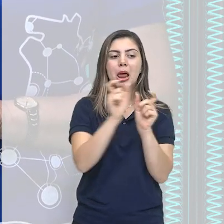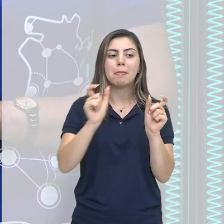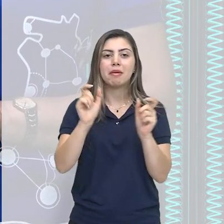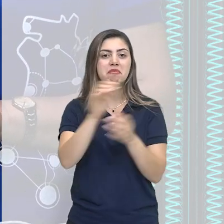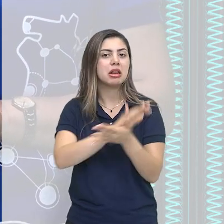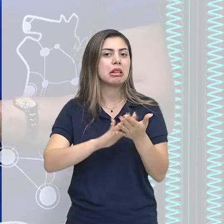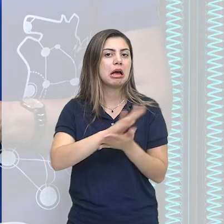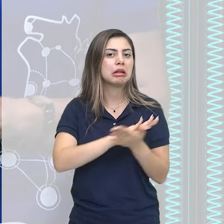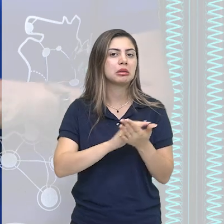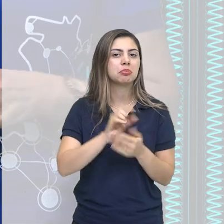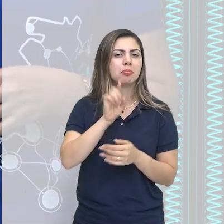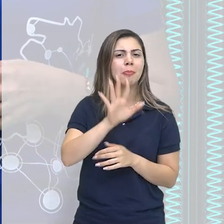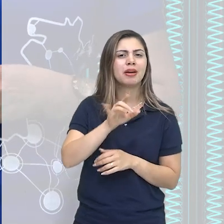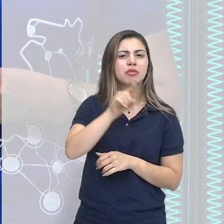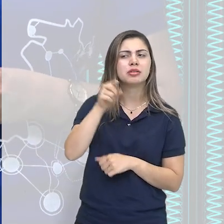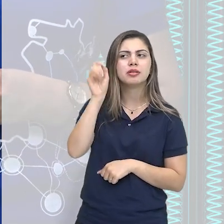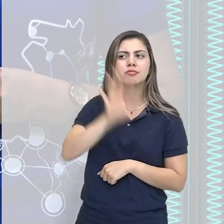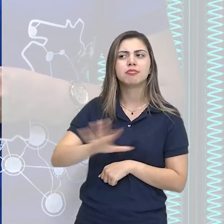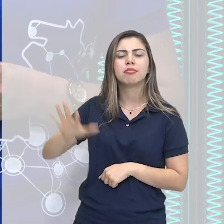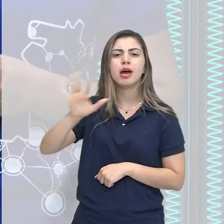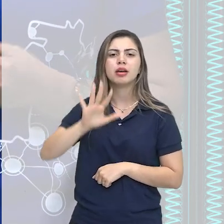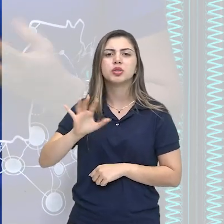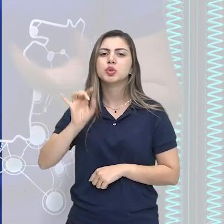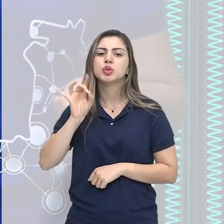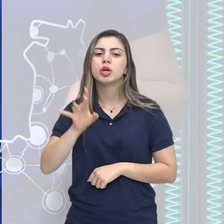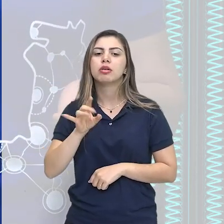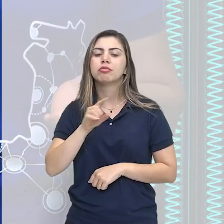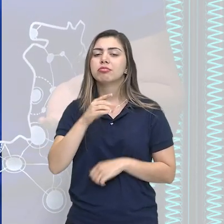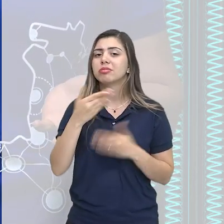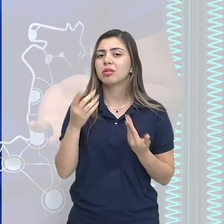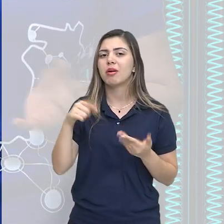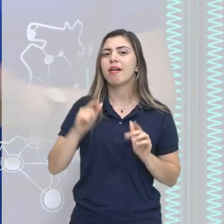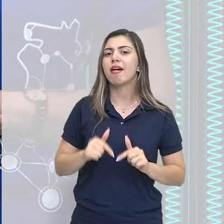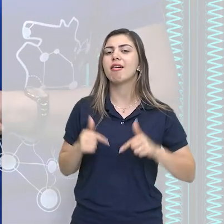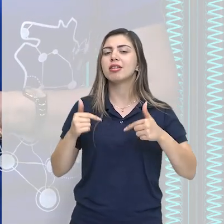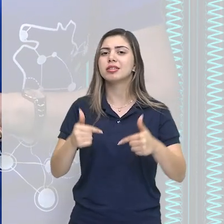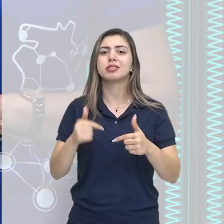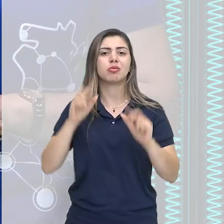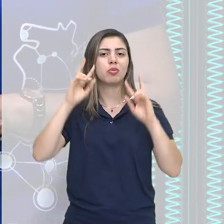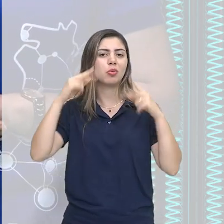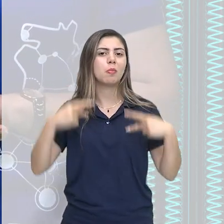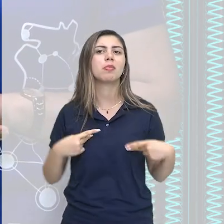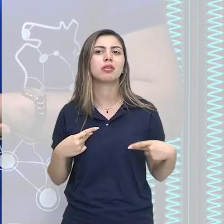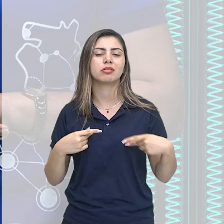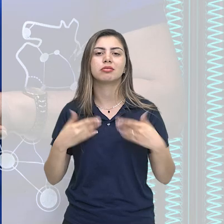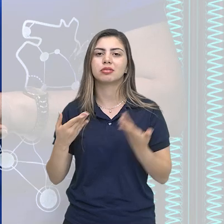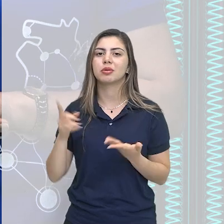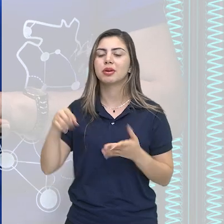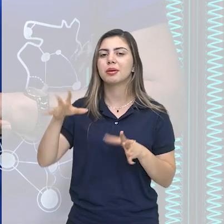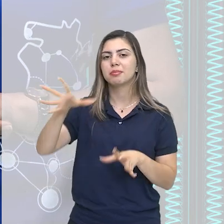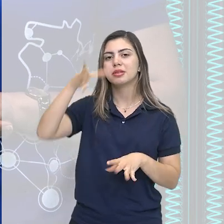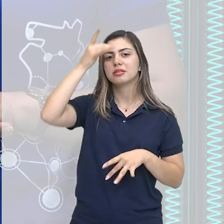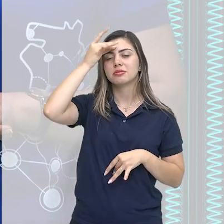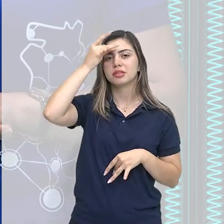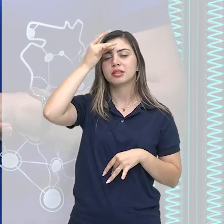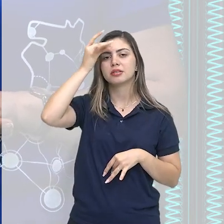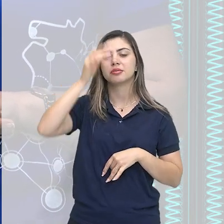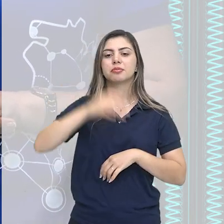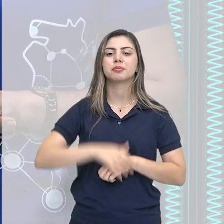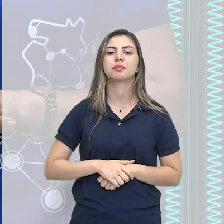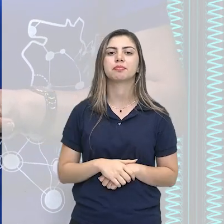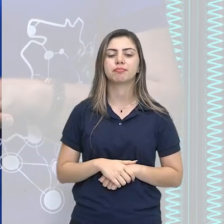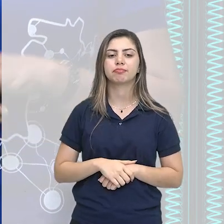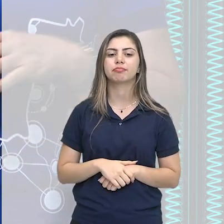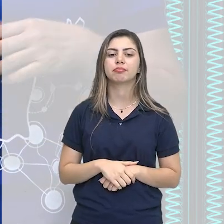imagem? Então, notem aí que ele está tendo ações de nós, seres humanos, daquilo que a gente está vivendo, que aí